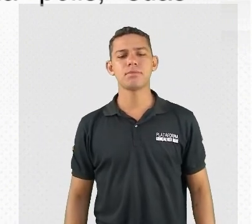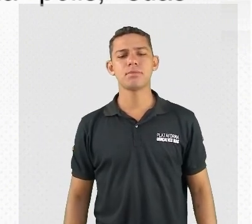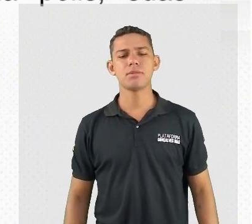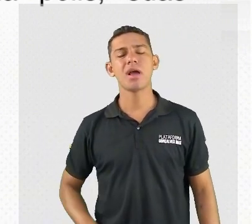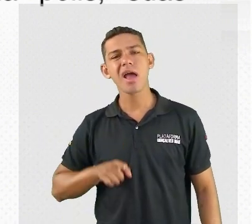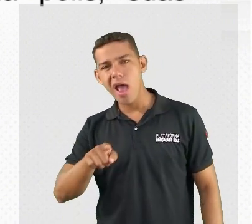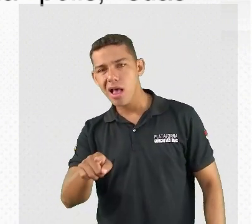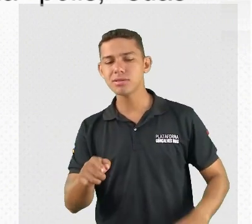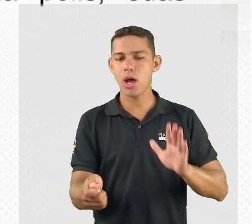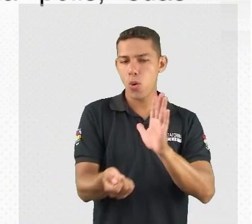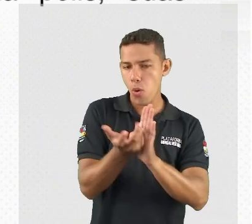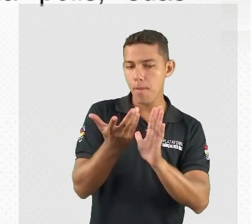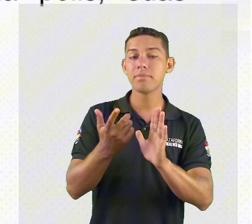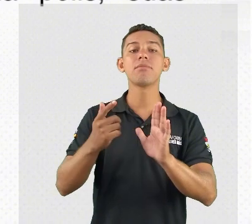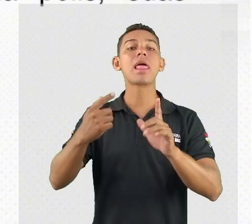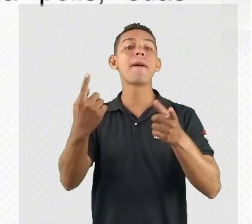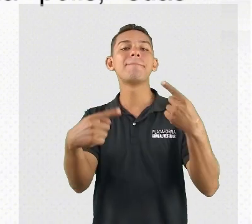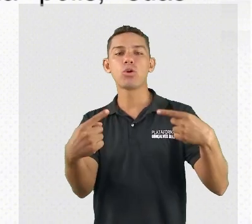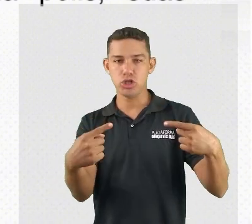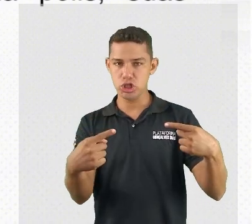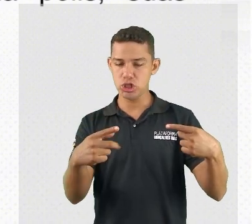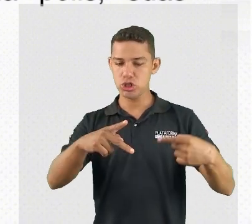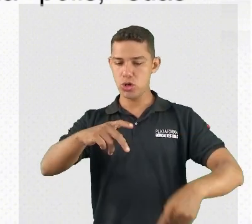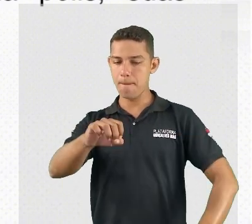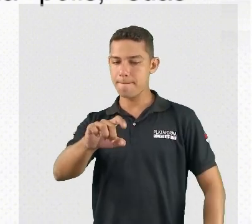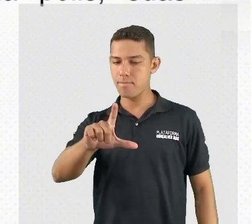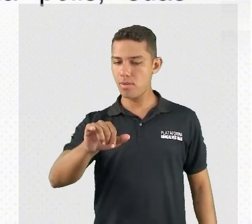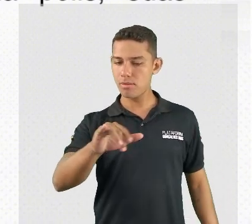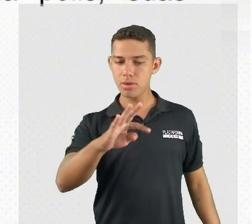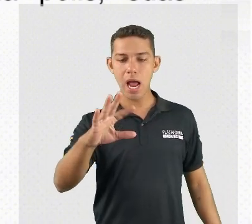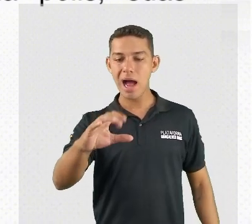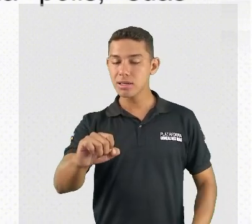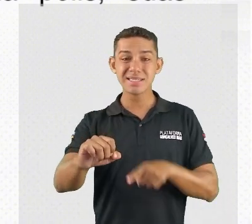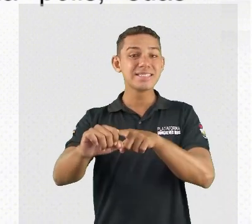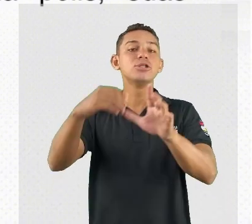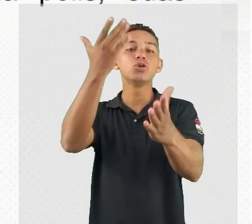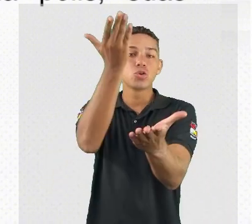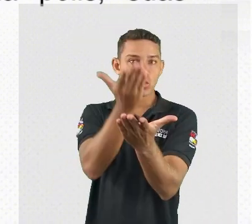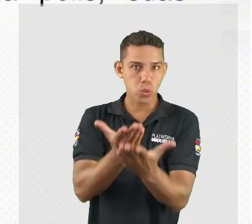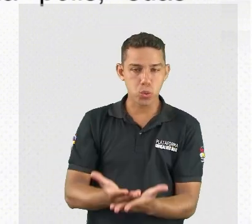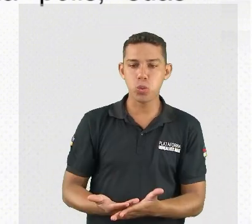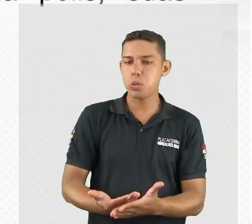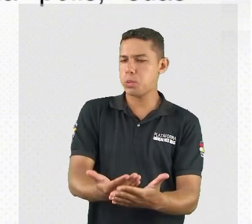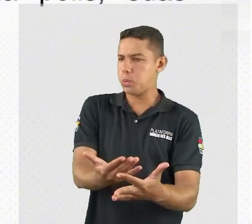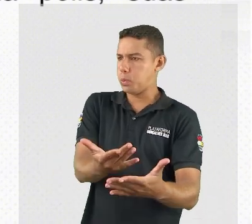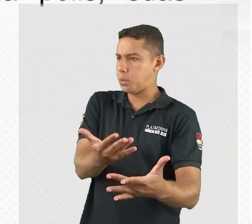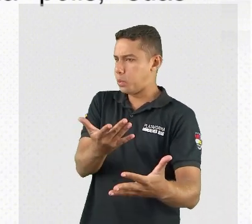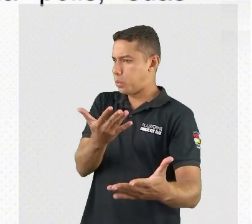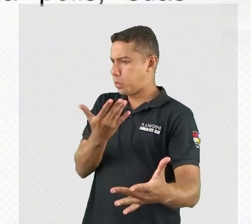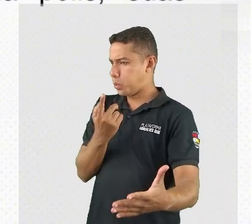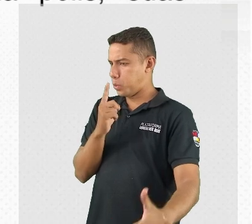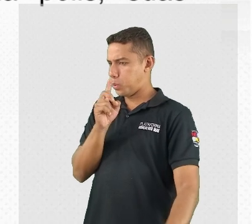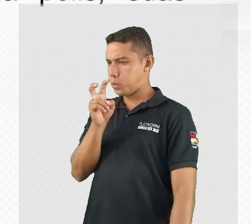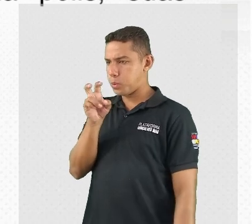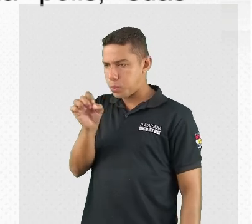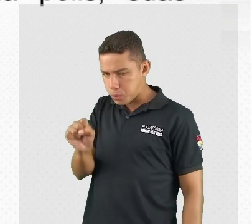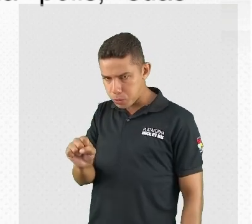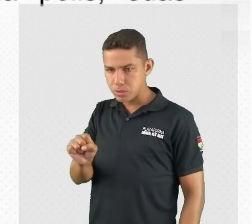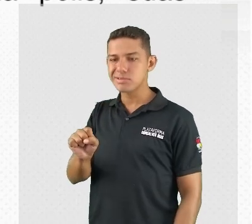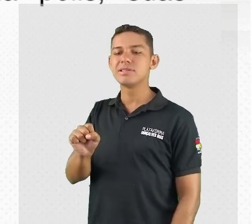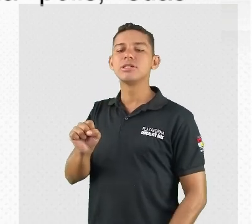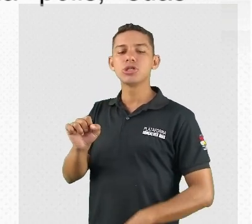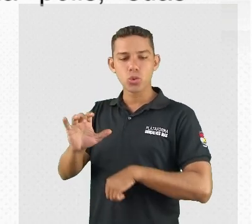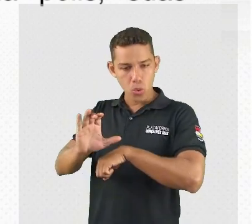dele, Política, ela é o resultado de um estudo de 158 constituições, né?